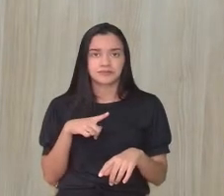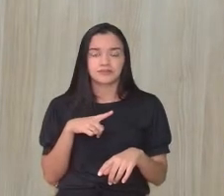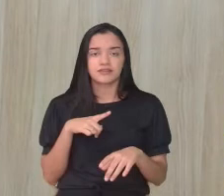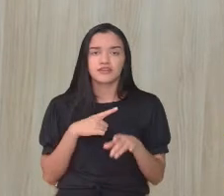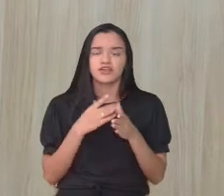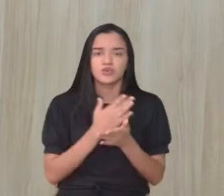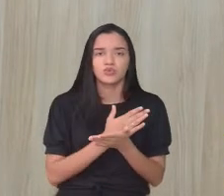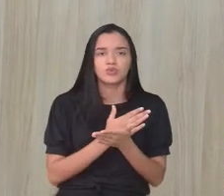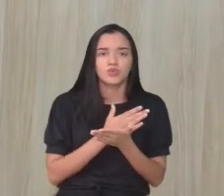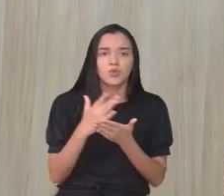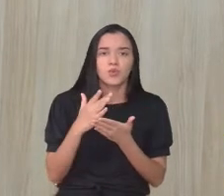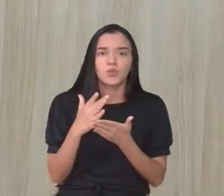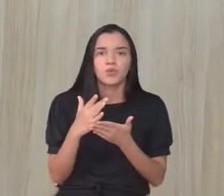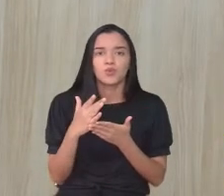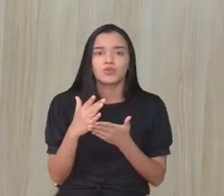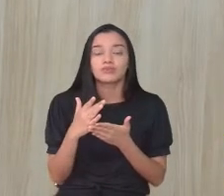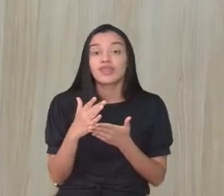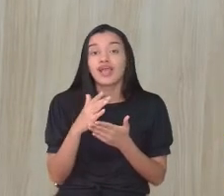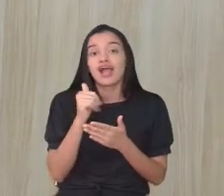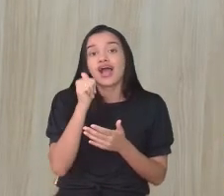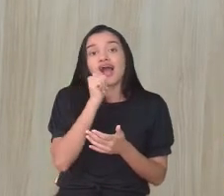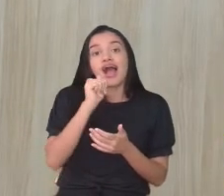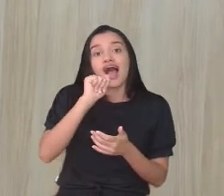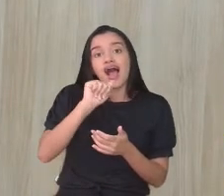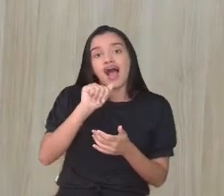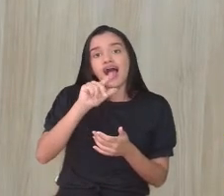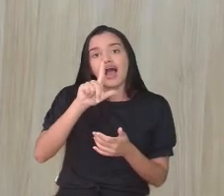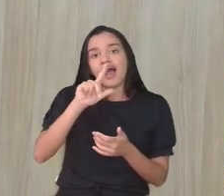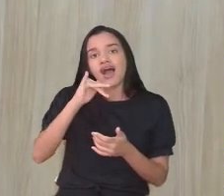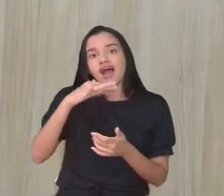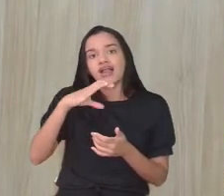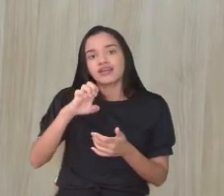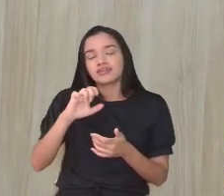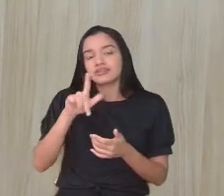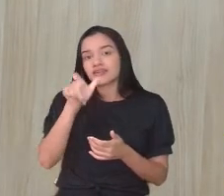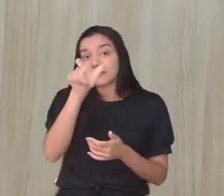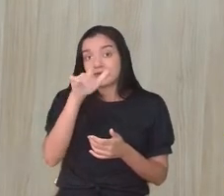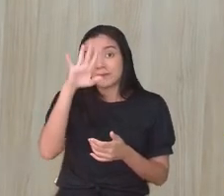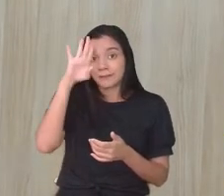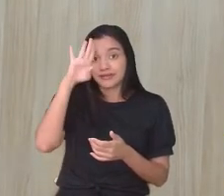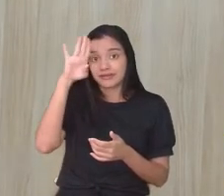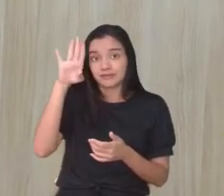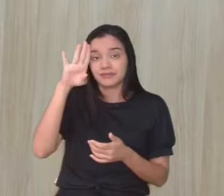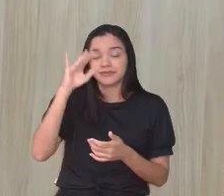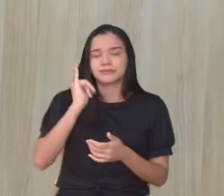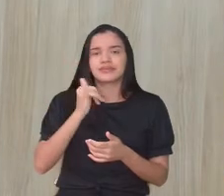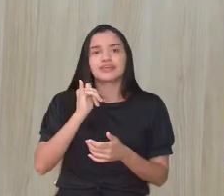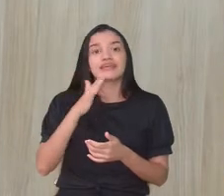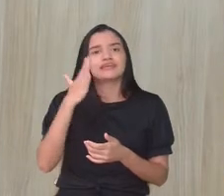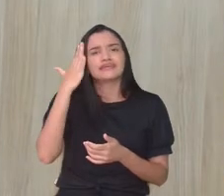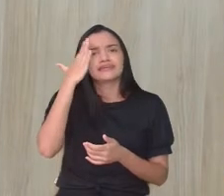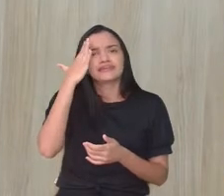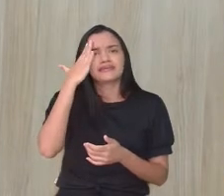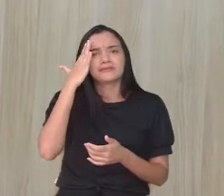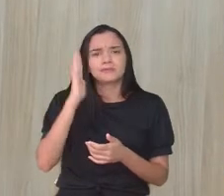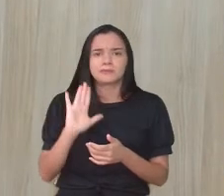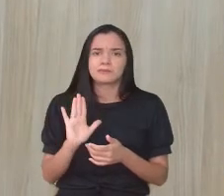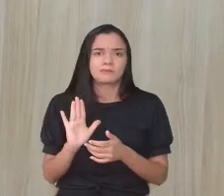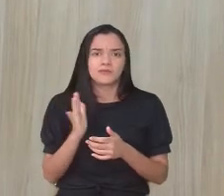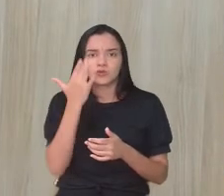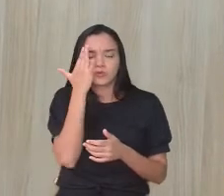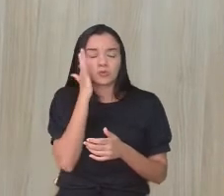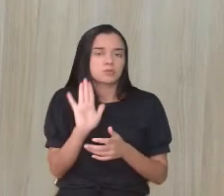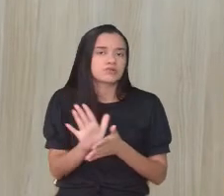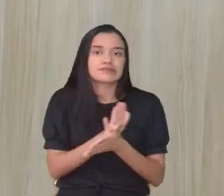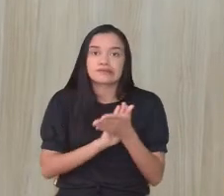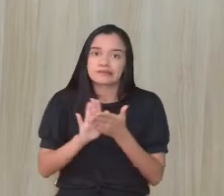no comecinho, o Alice, que é uma personagem principal da narrativa, entediadíssima, sem saber o que fazer ali